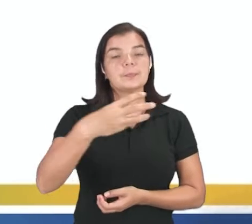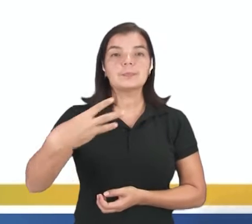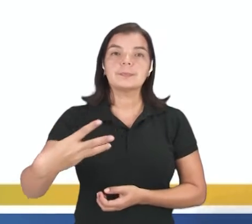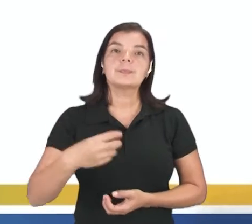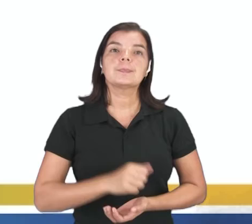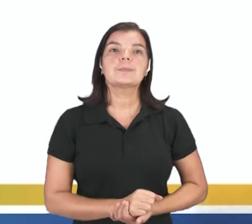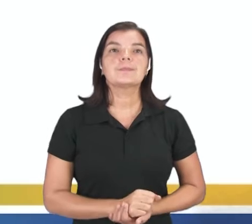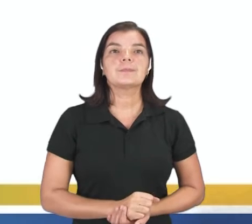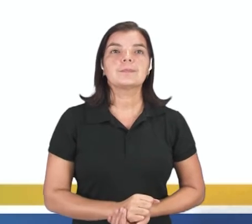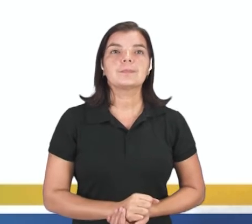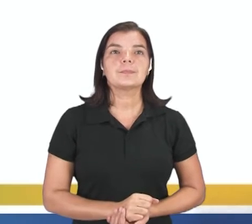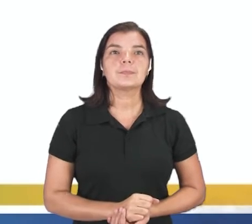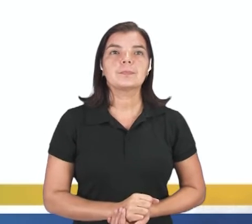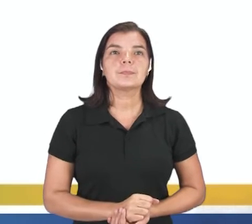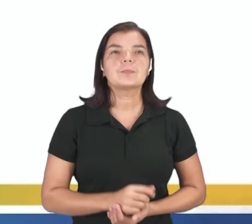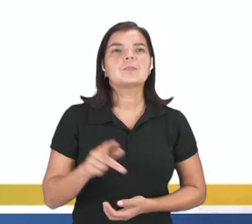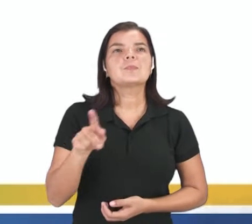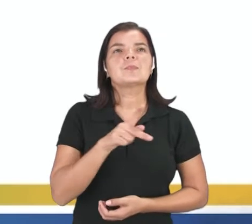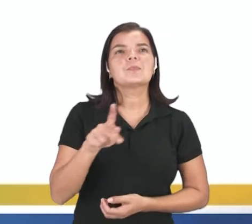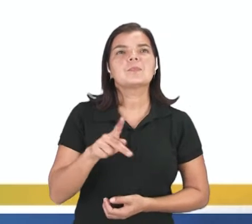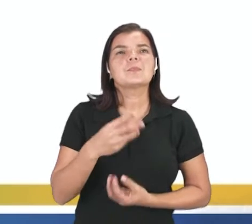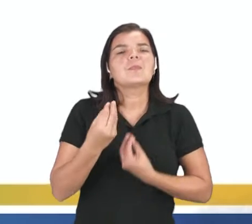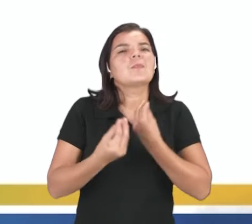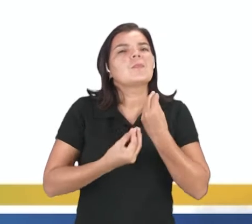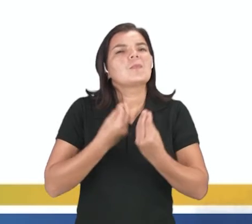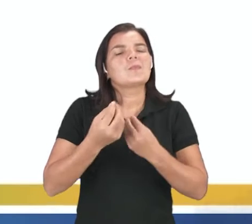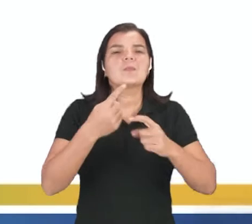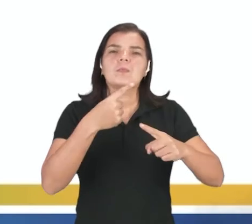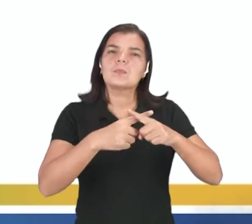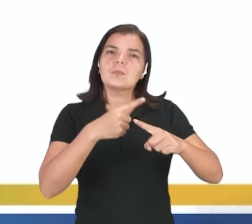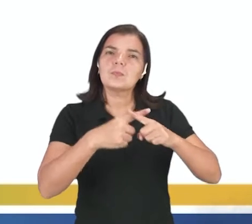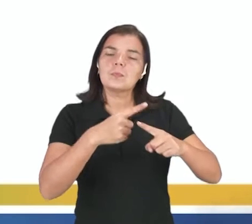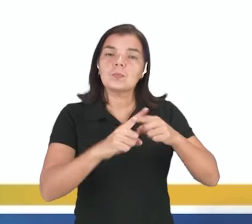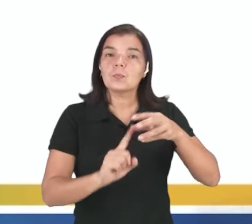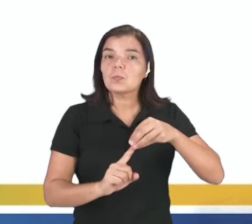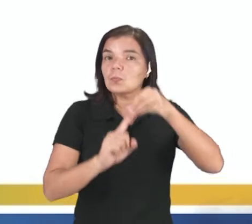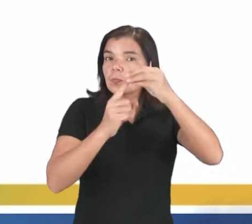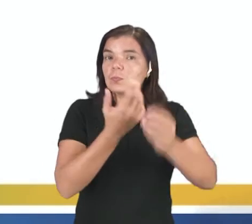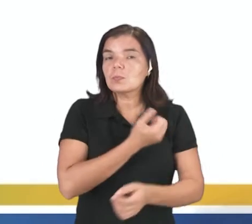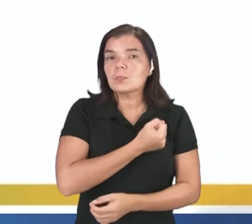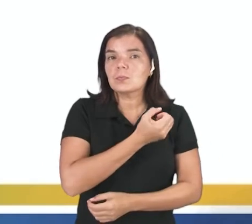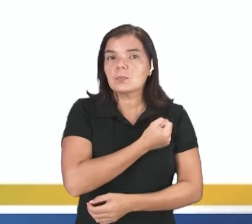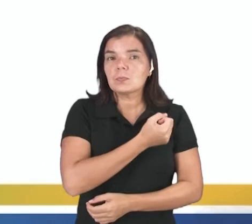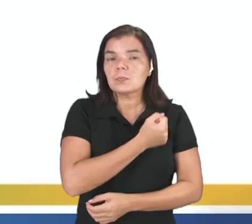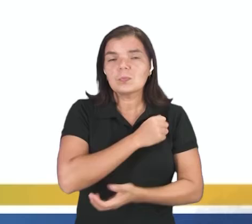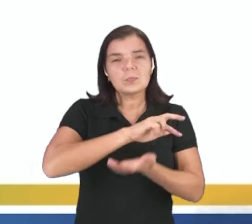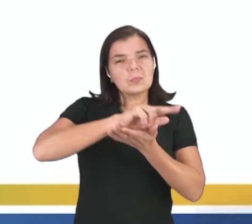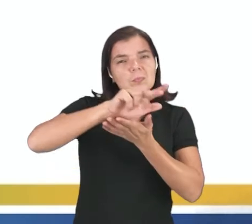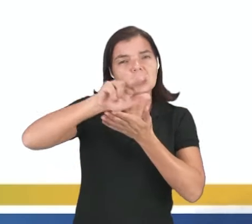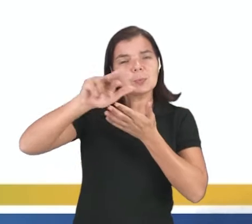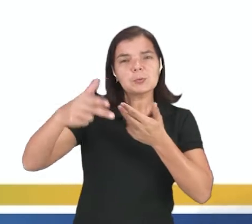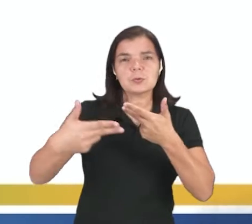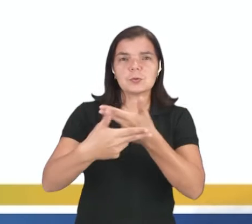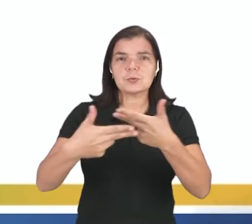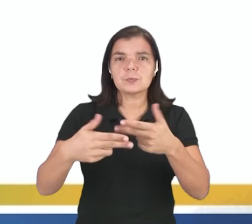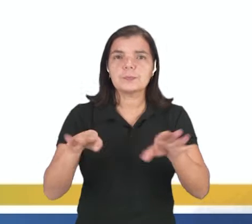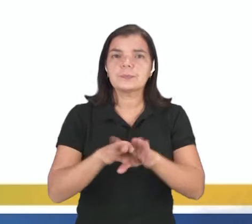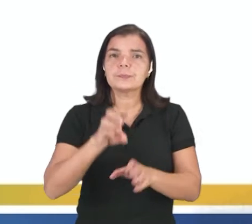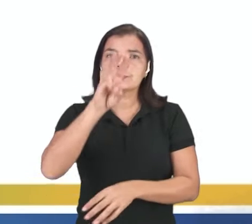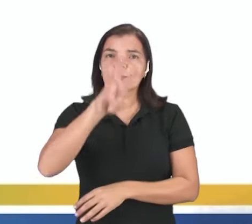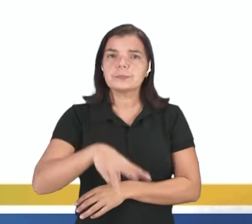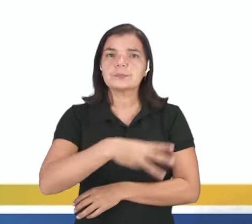3. Professor, mas como é que vai multiplicar um único número por vários elementos de uma